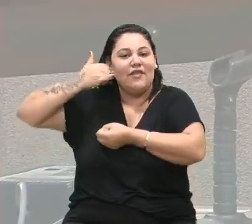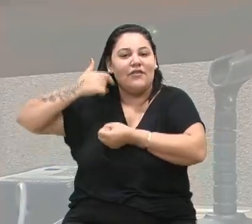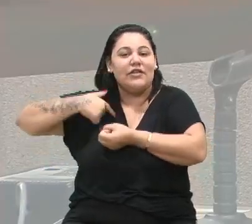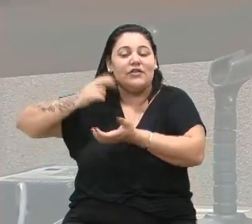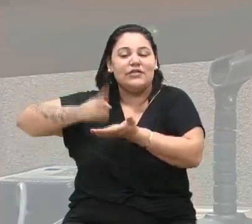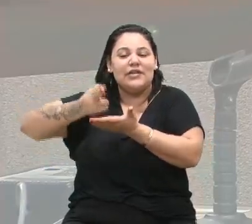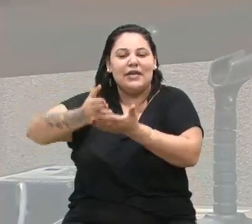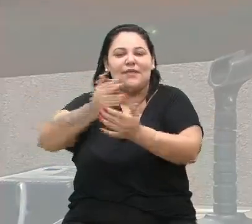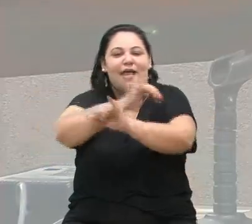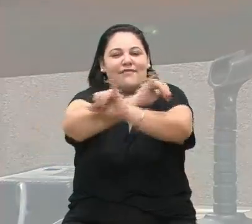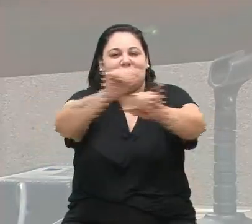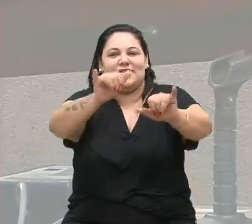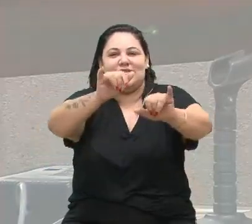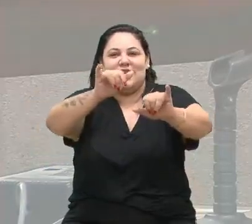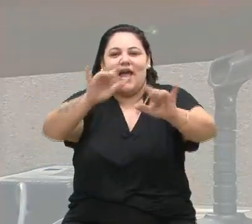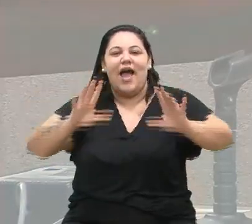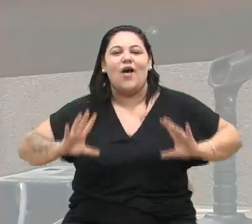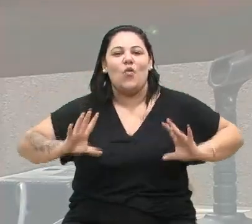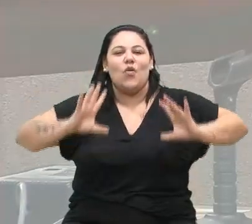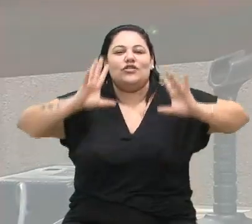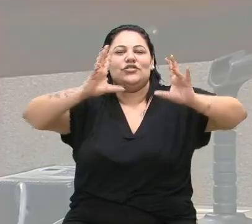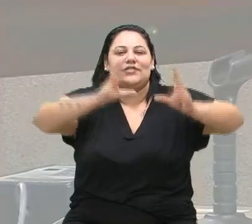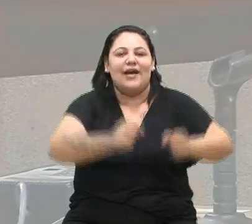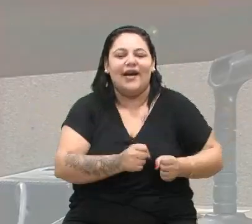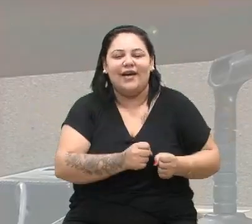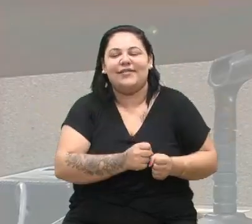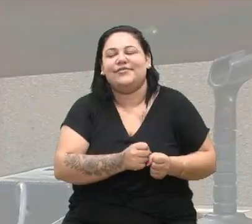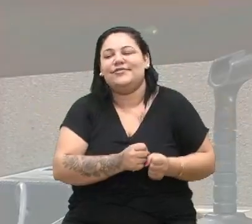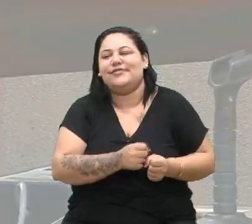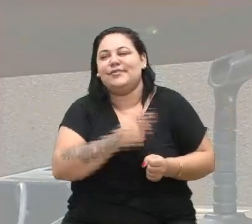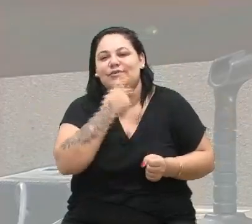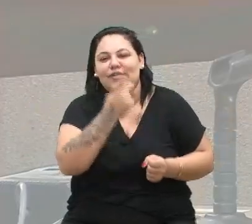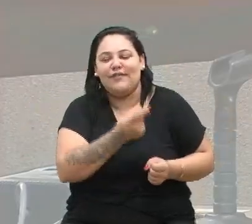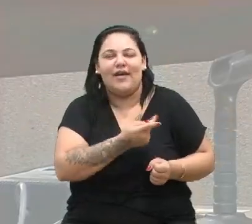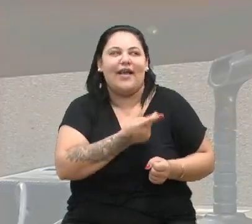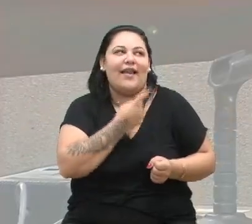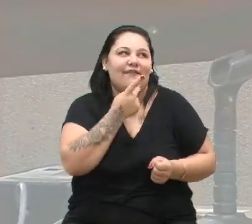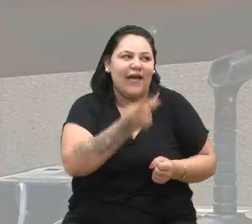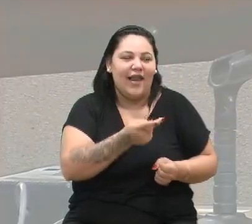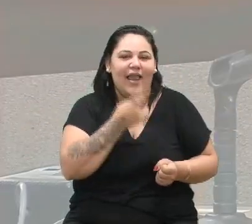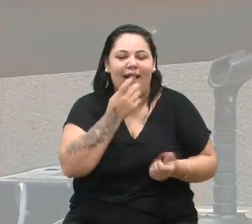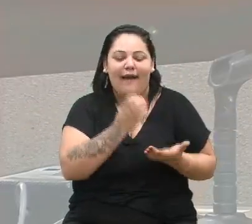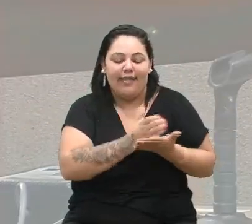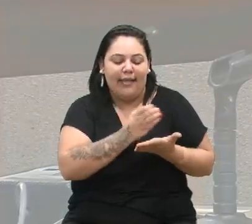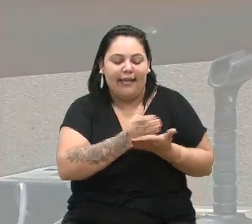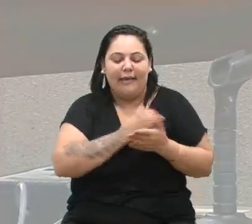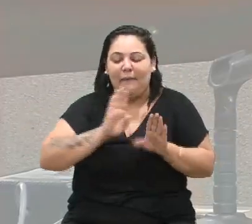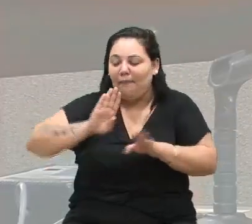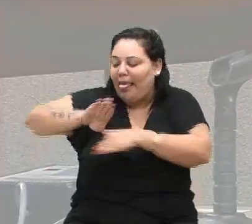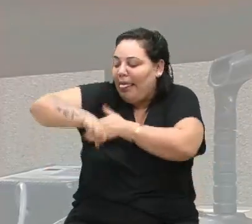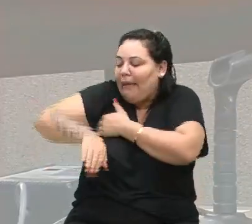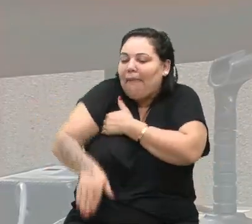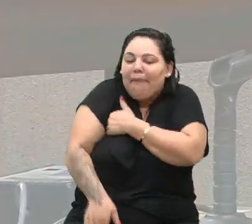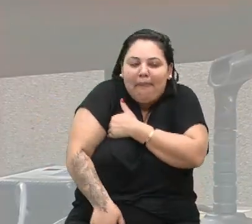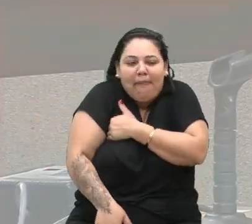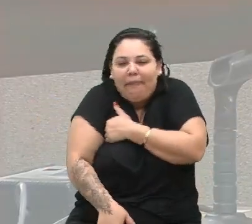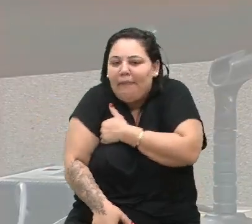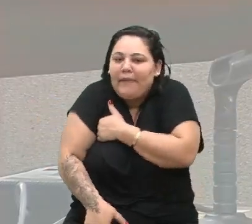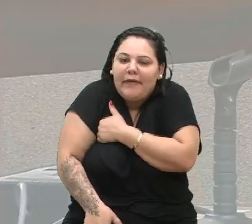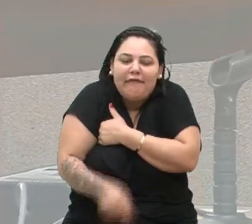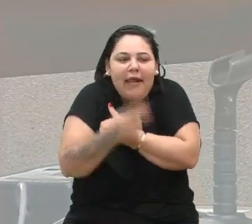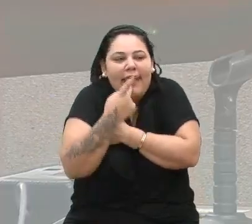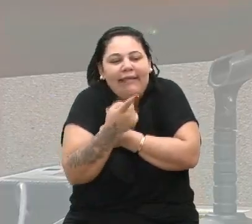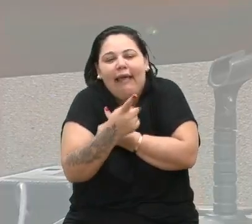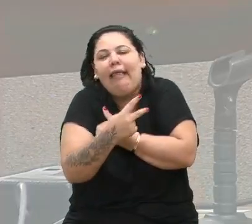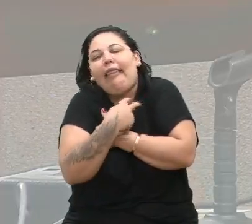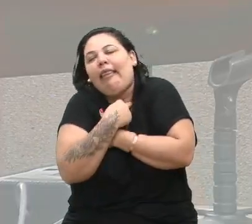Camilles, a quantidade de desculpas que nós víamos, deles vindo com o caderninho embaixo do braço, dando a desculpa